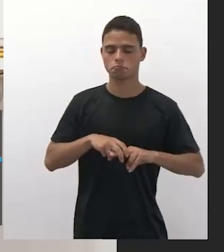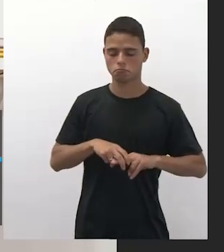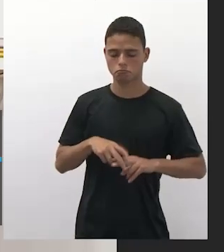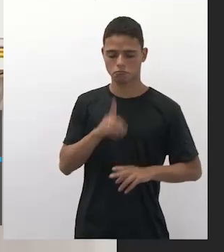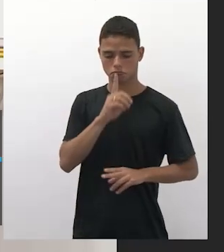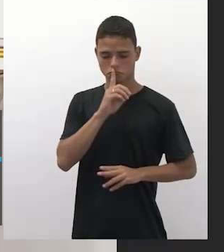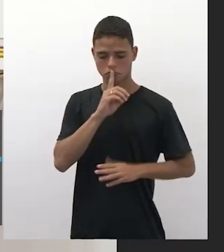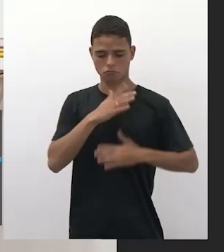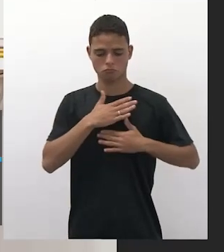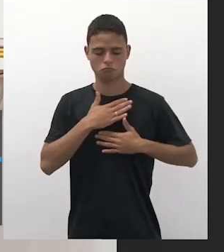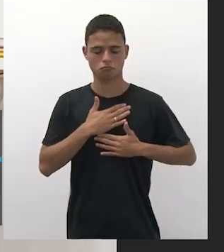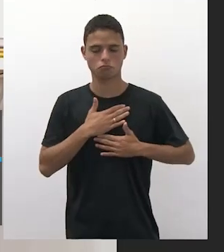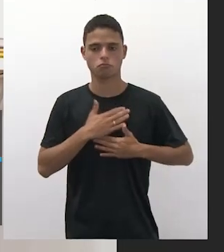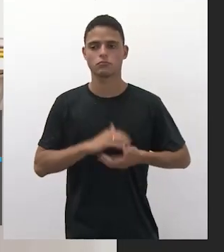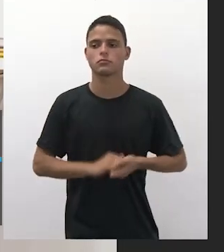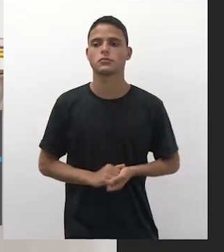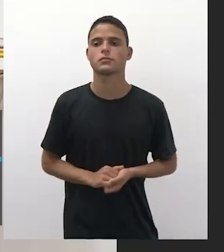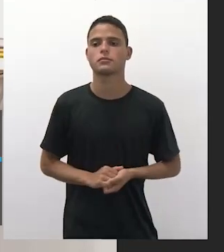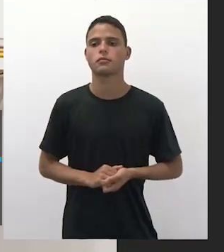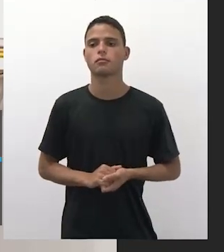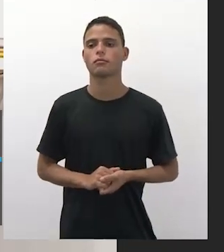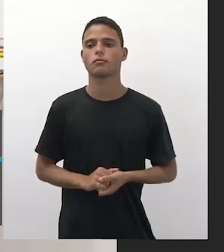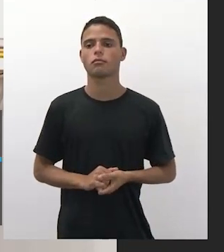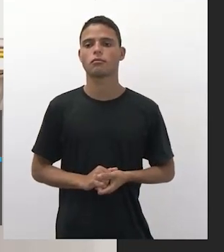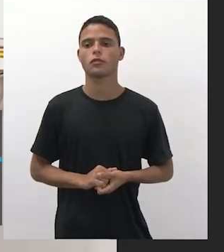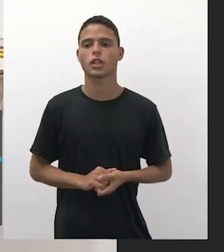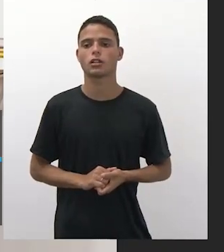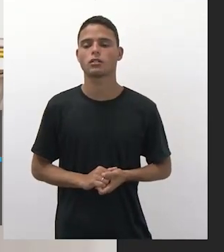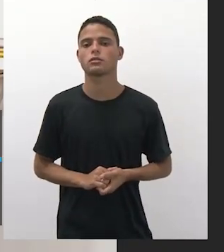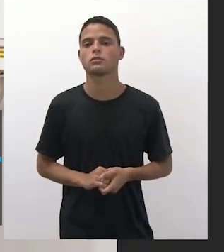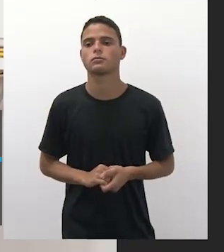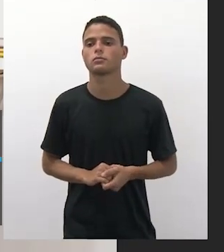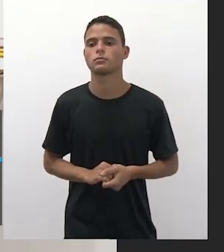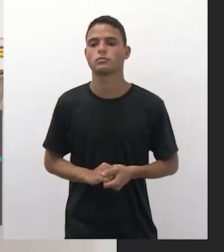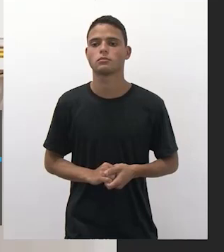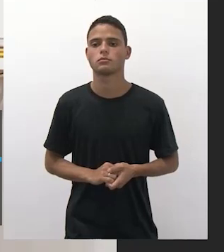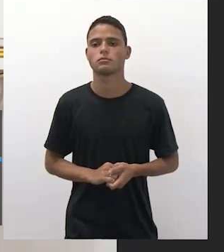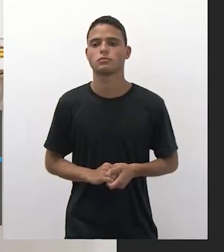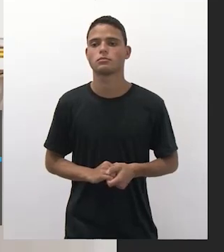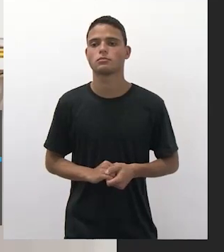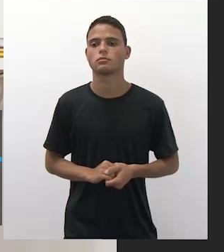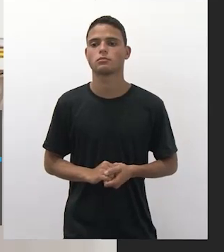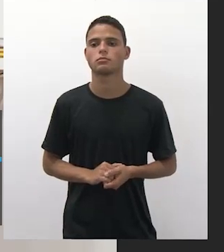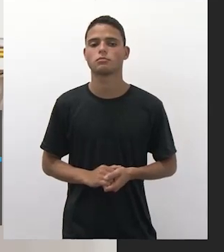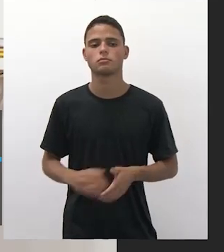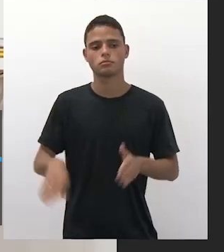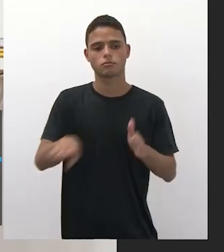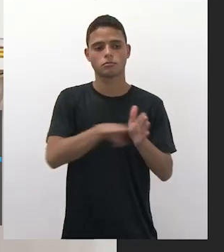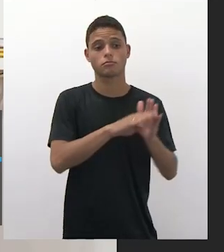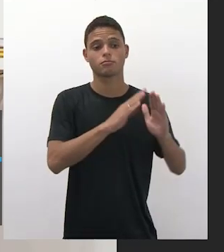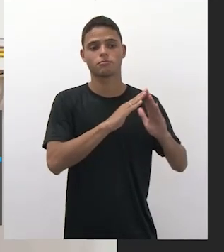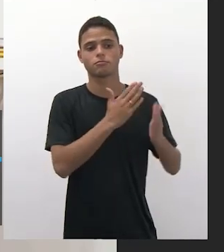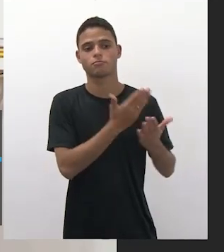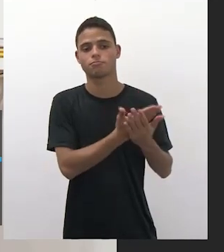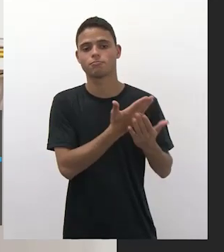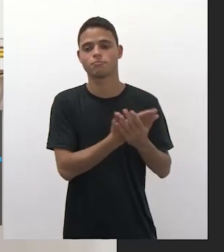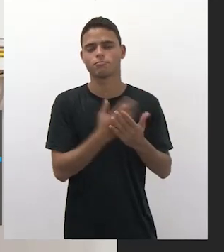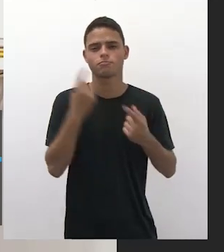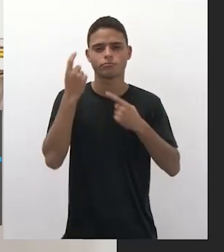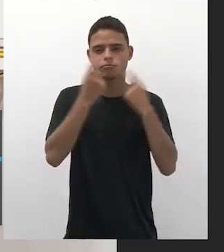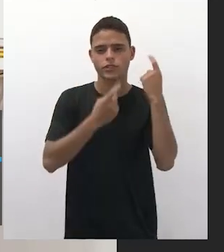mais aquele dia, né? Até terminar o período de aula. Aí cheguei em casa, mas